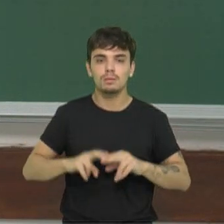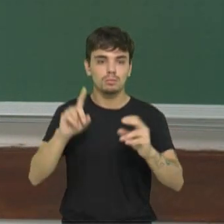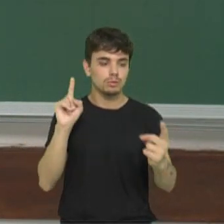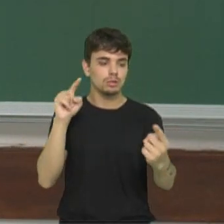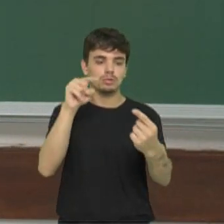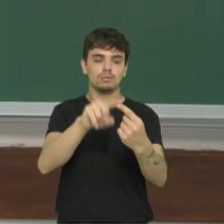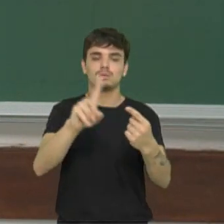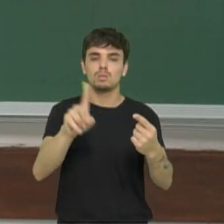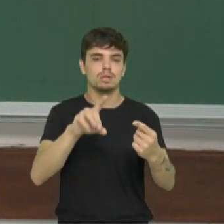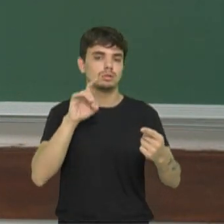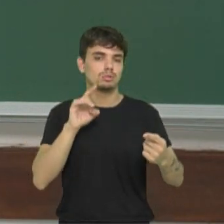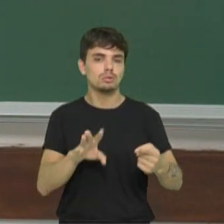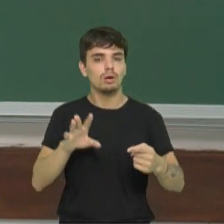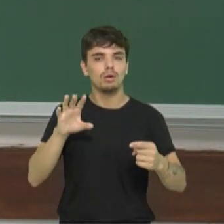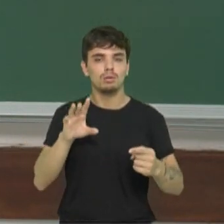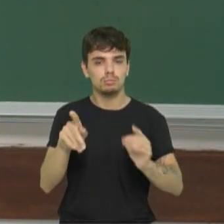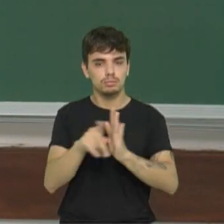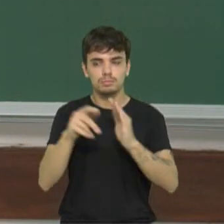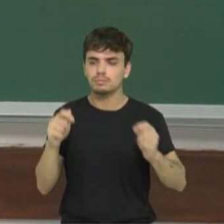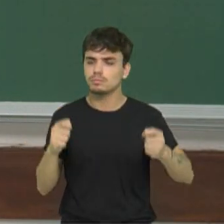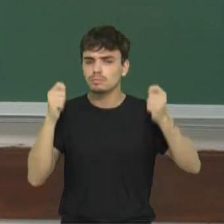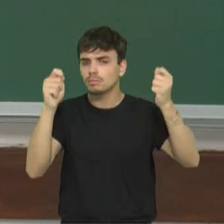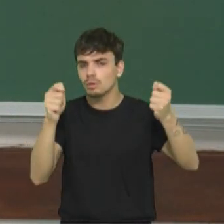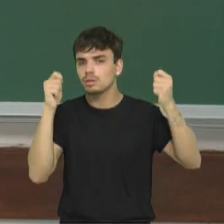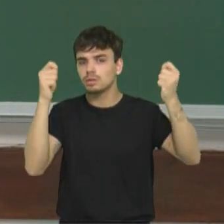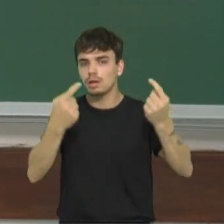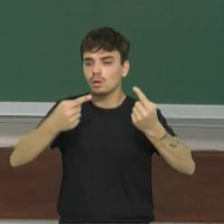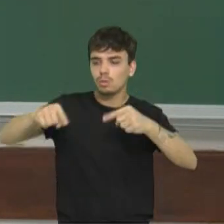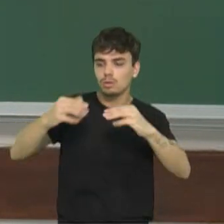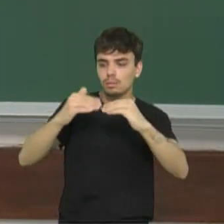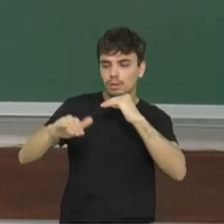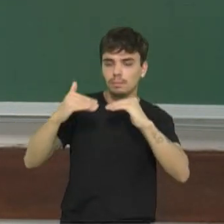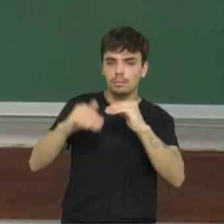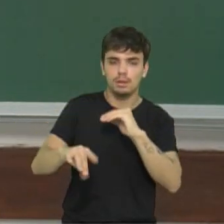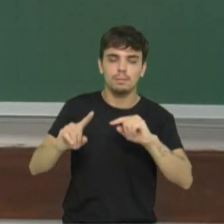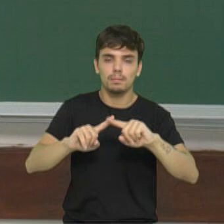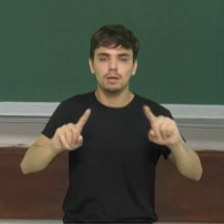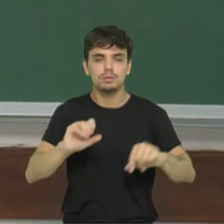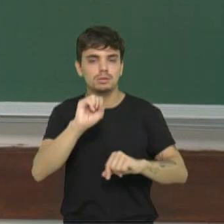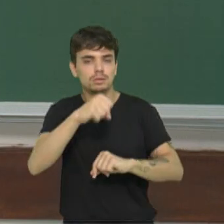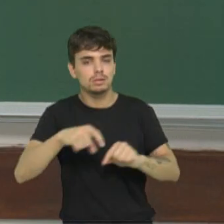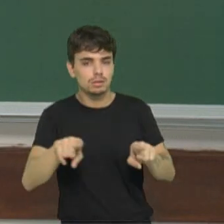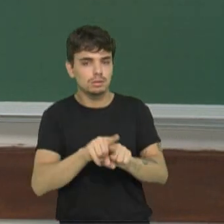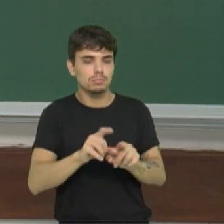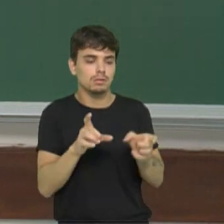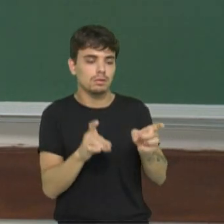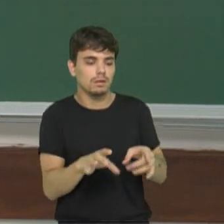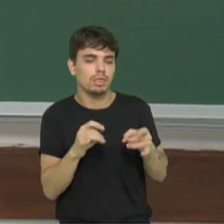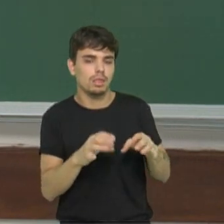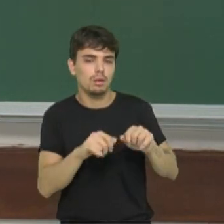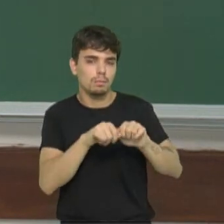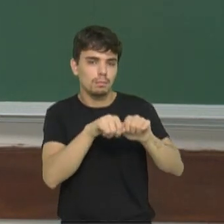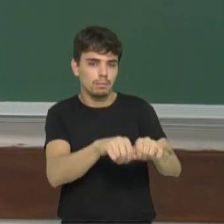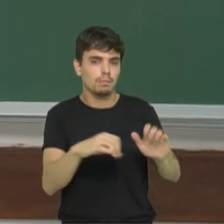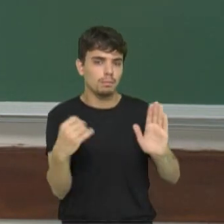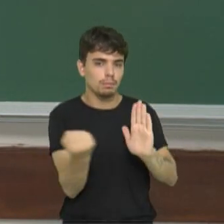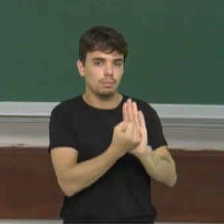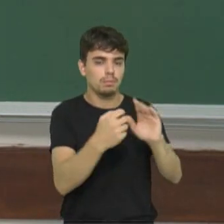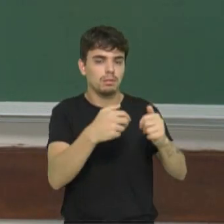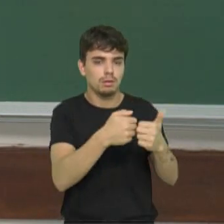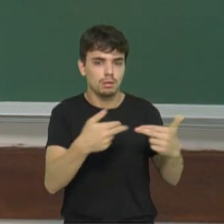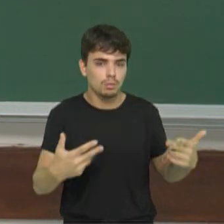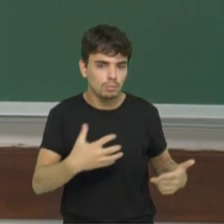tanto aquele de protestar contra as desigualdades sociais, mas sim de vender uma marca, de vender